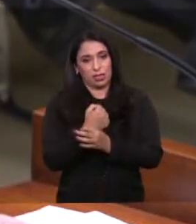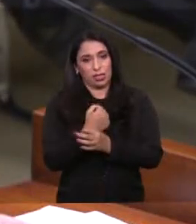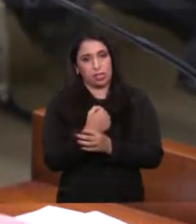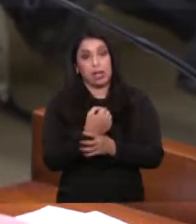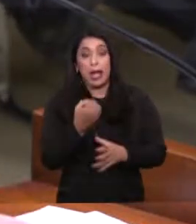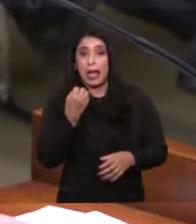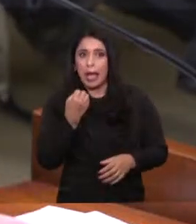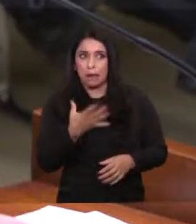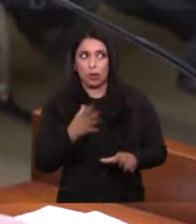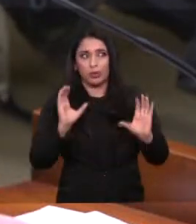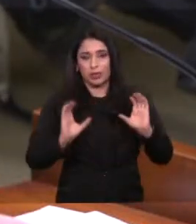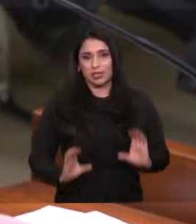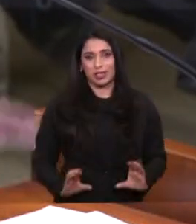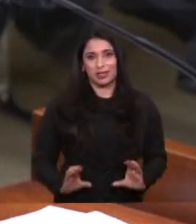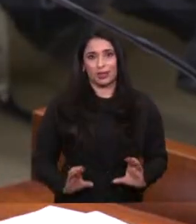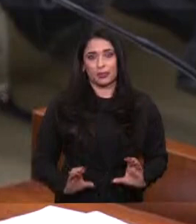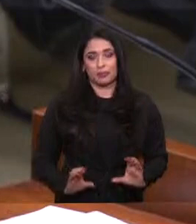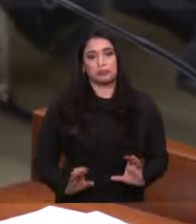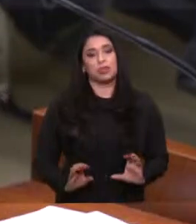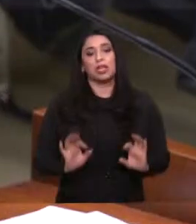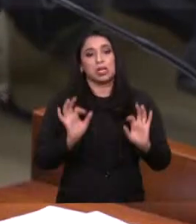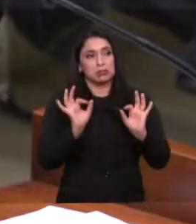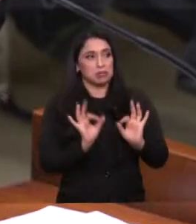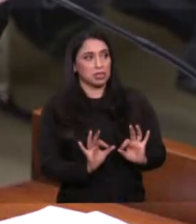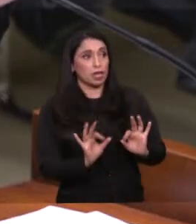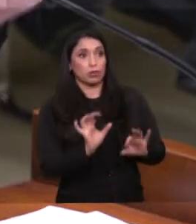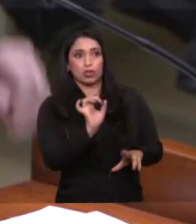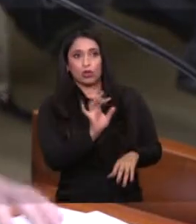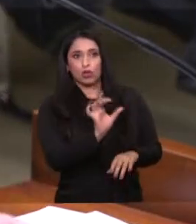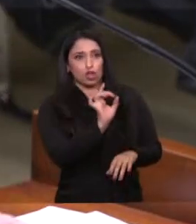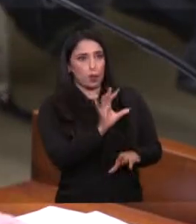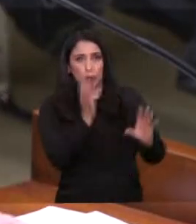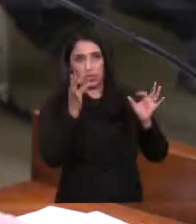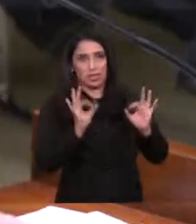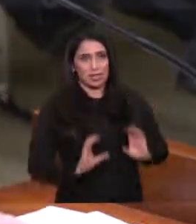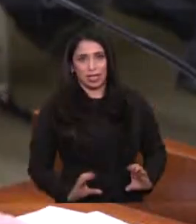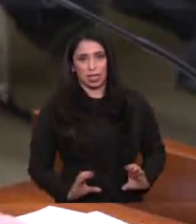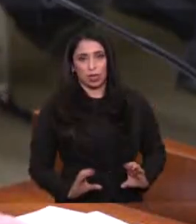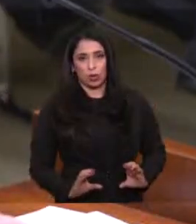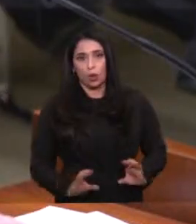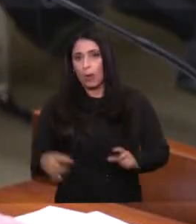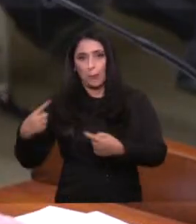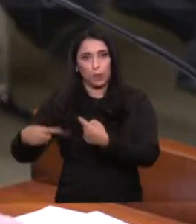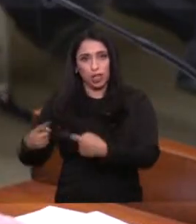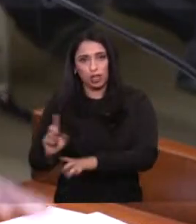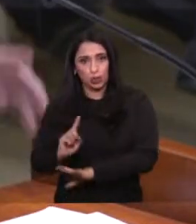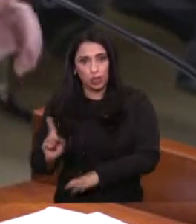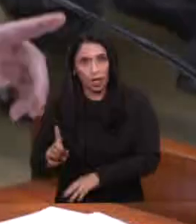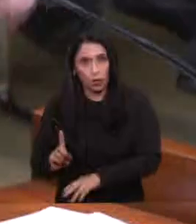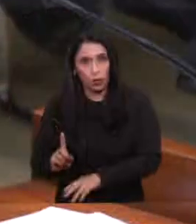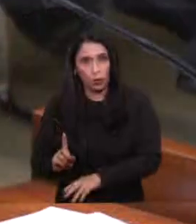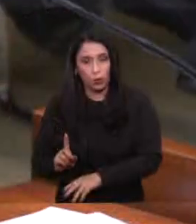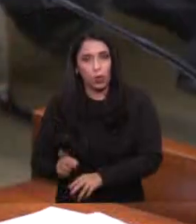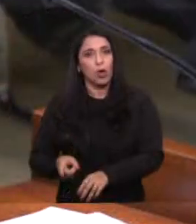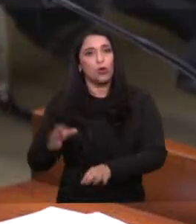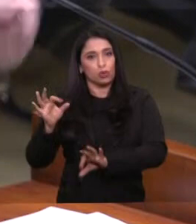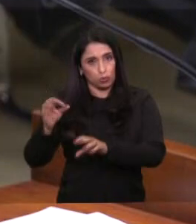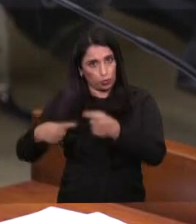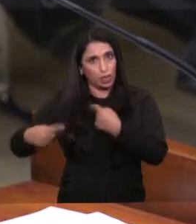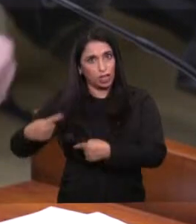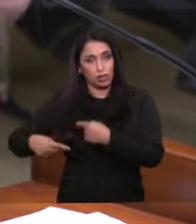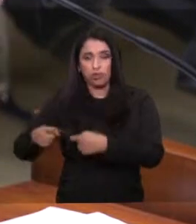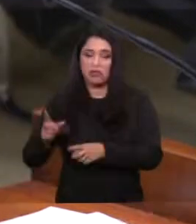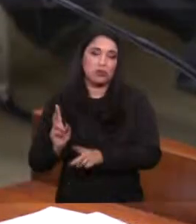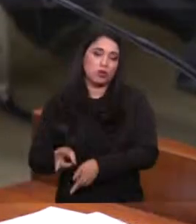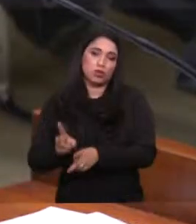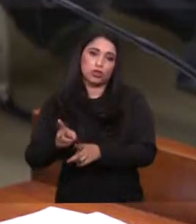é muito bom para o cidadão, por isso será dado apenas para ele. Para os agentes políticos, não. Continuarão a ser julgados